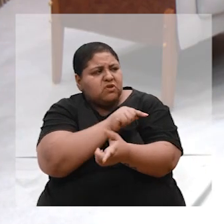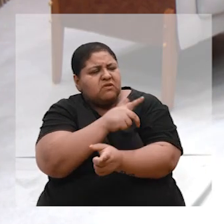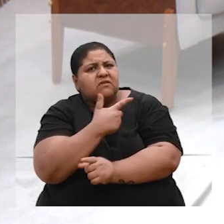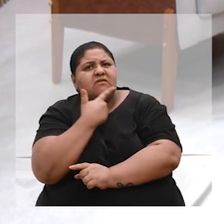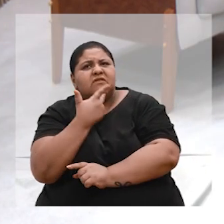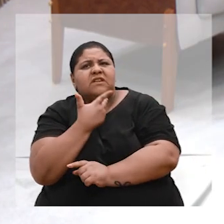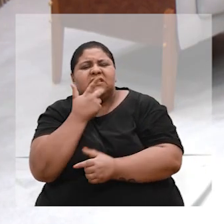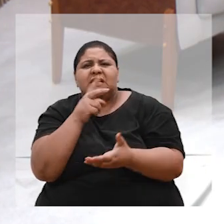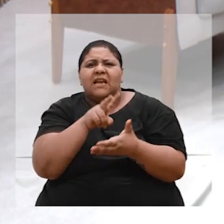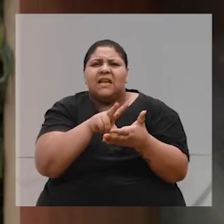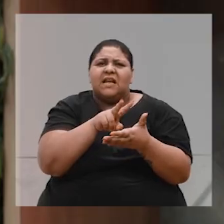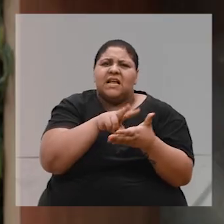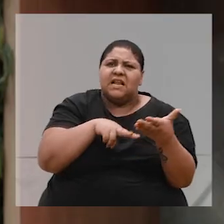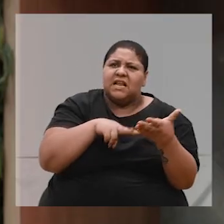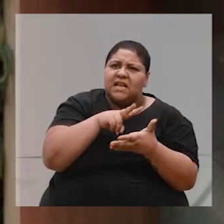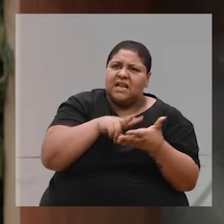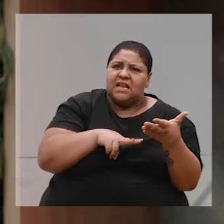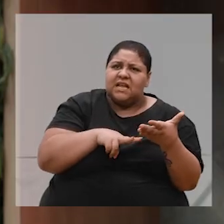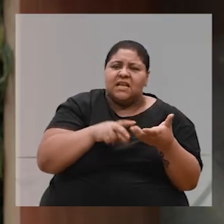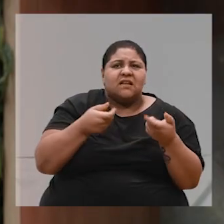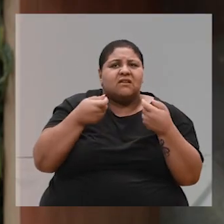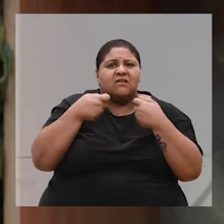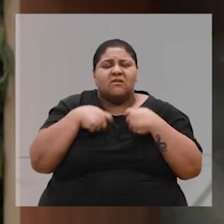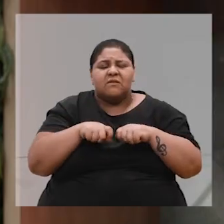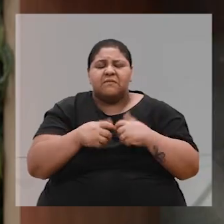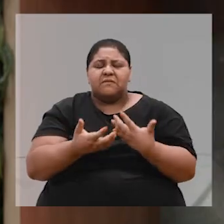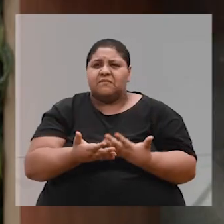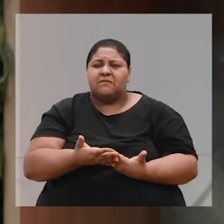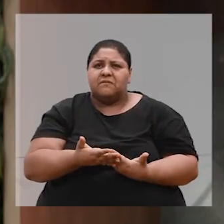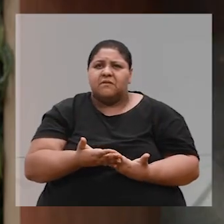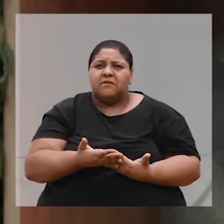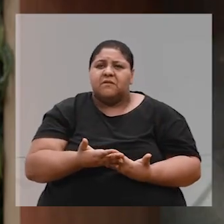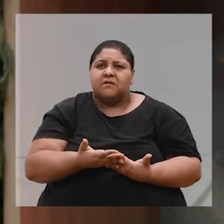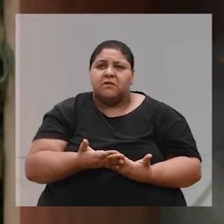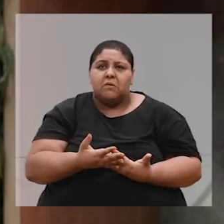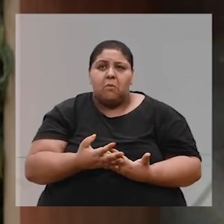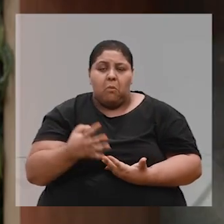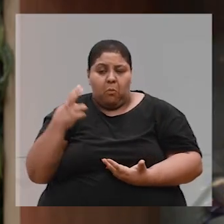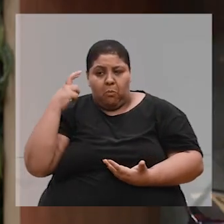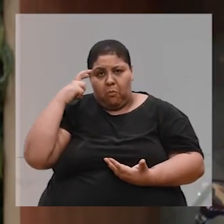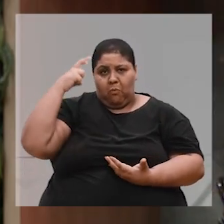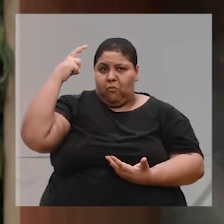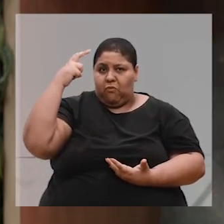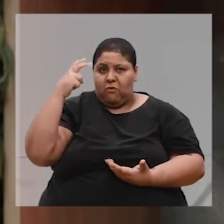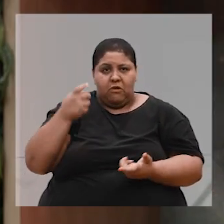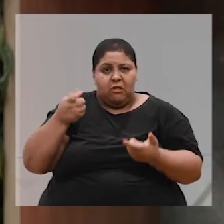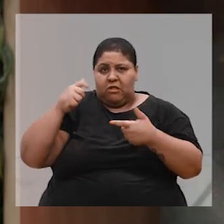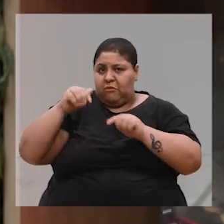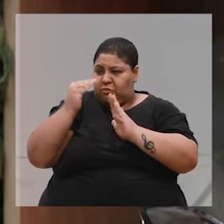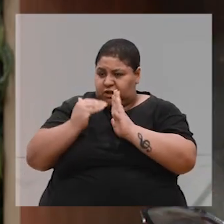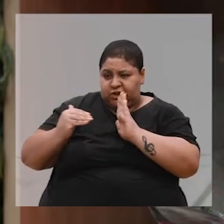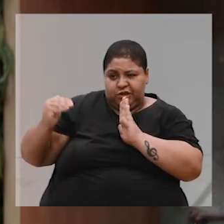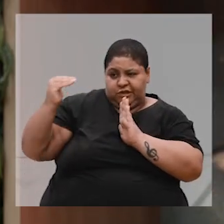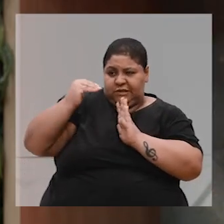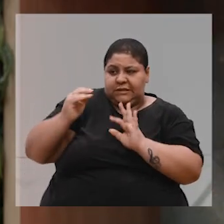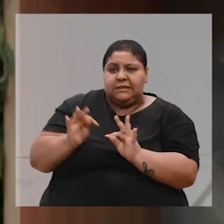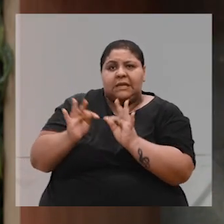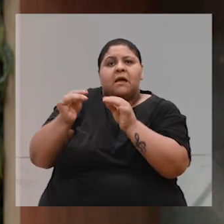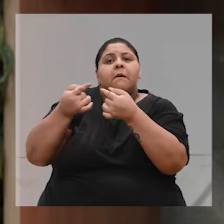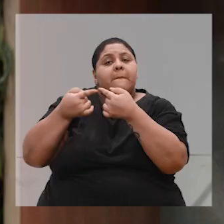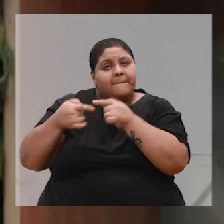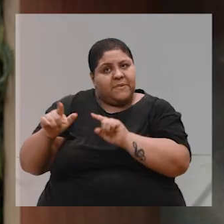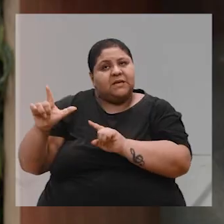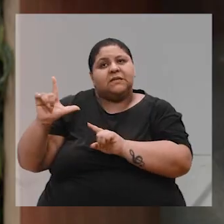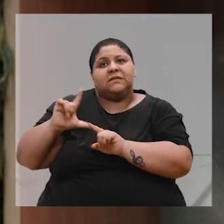agora da leitura e ele não precisa ser um expert, ele não precisa dominar toda a técnica, mas